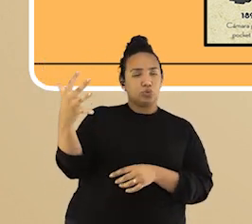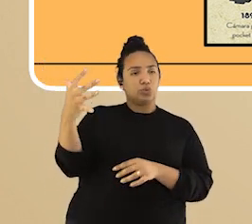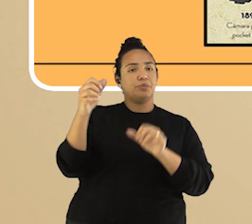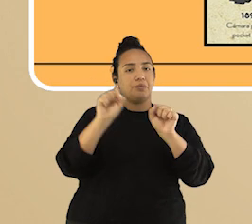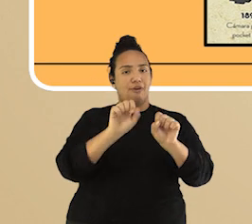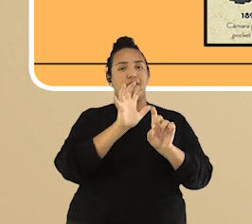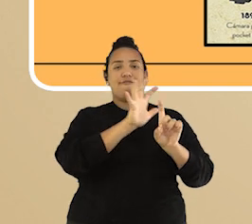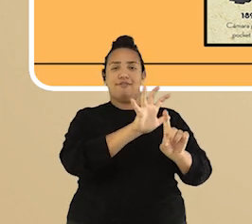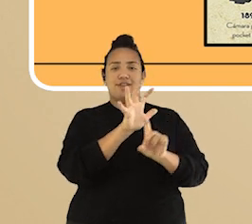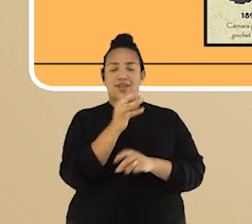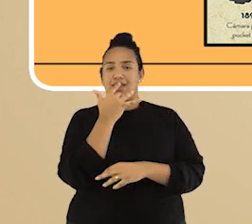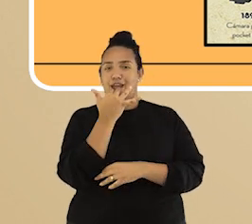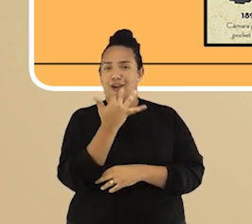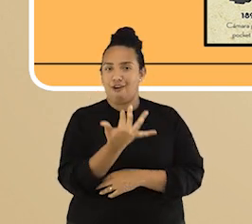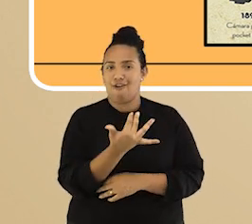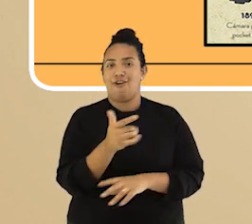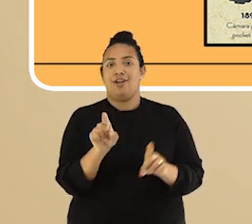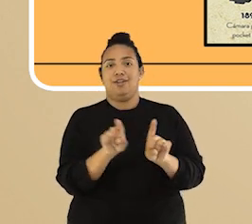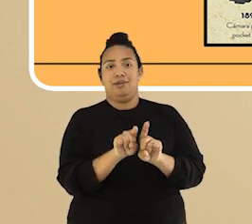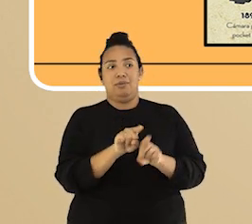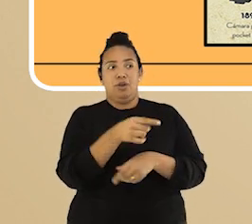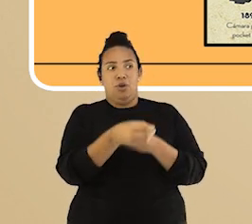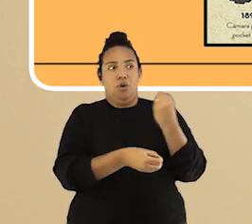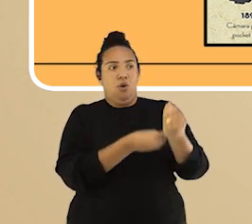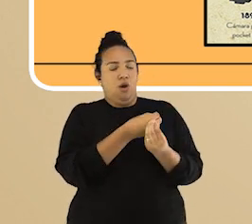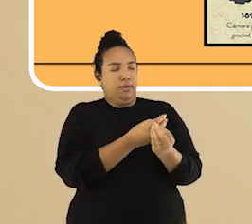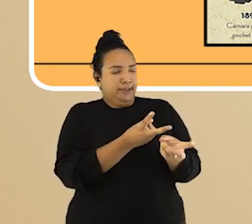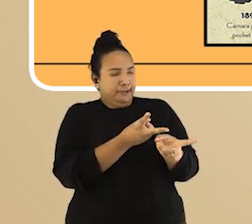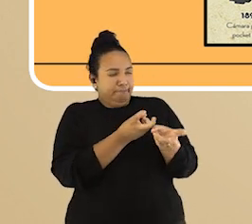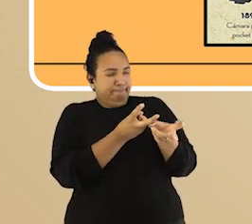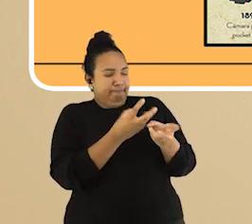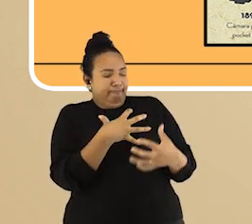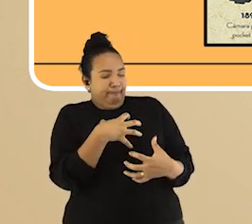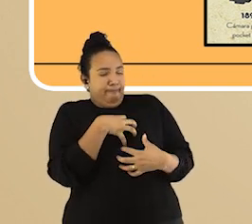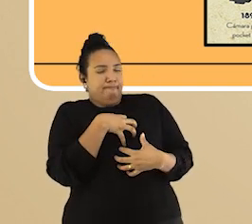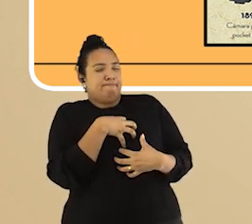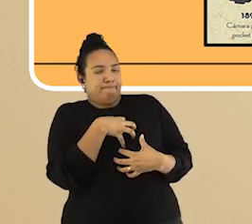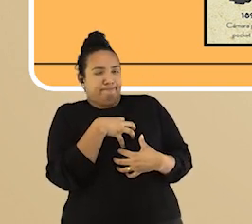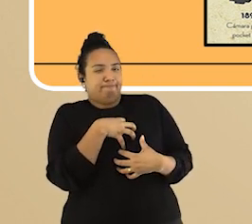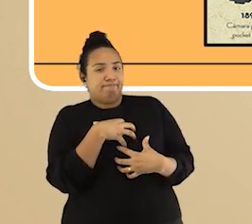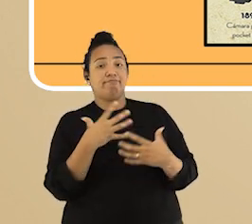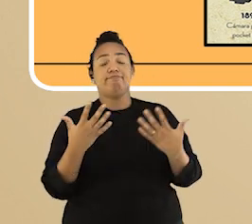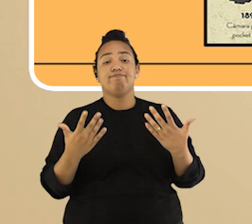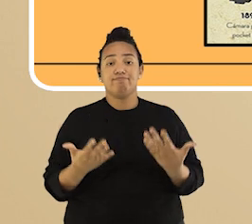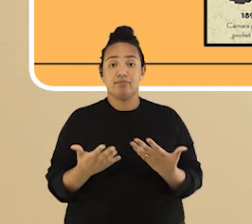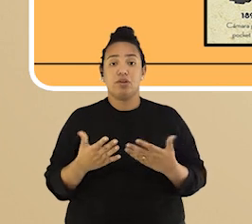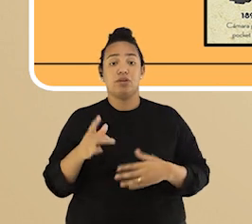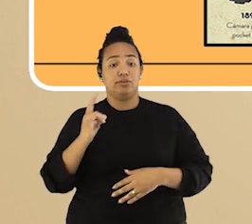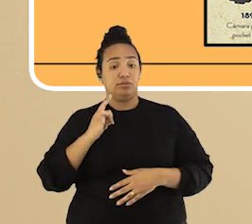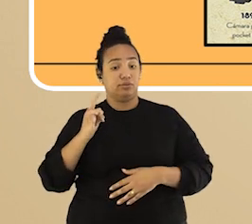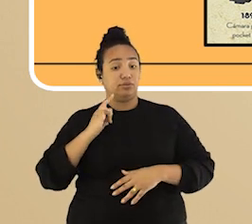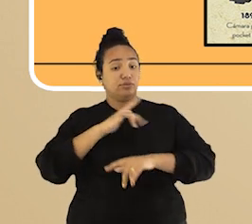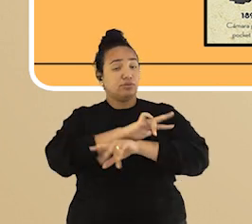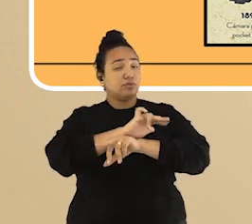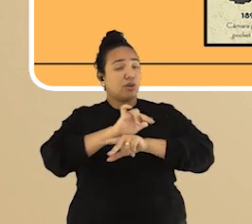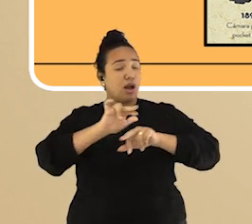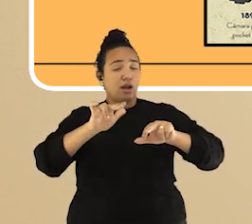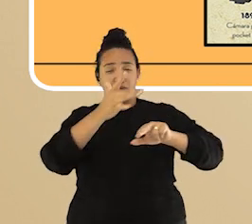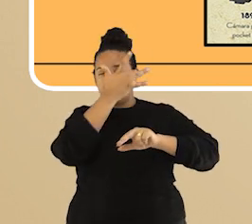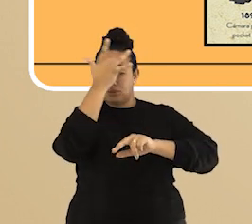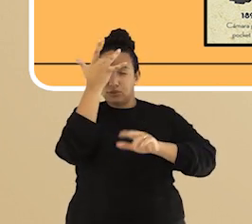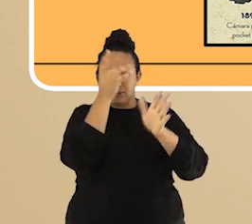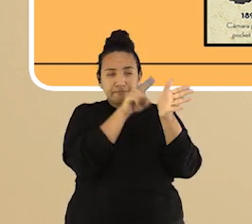paisagens, na cor e ainda na forma como o espectador sentia. Muitos foram os pioneiros que pesquisaram